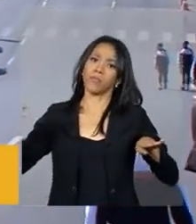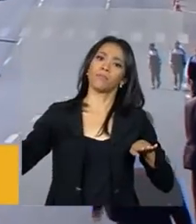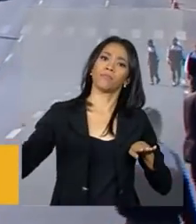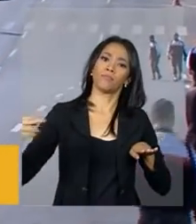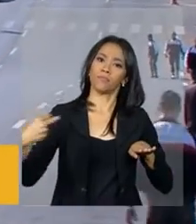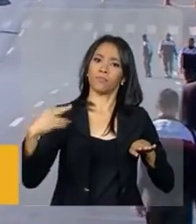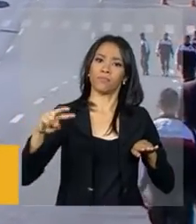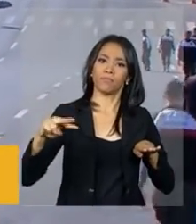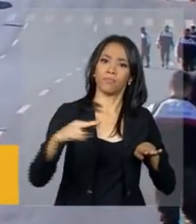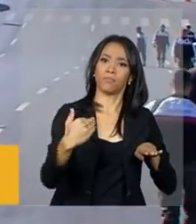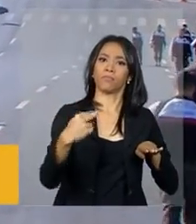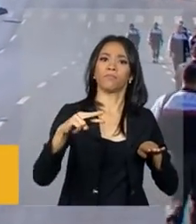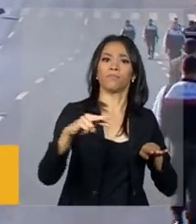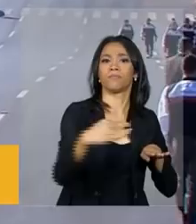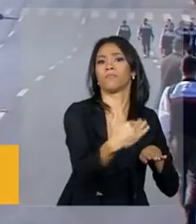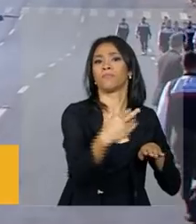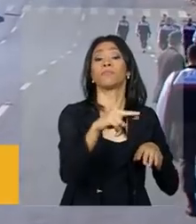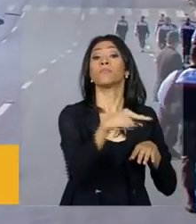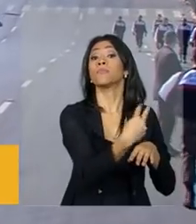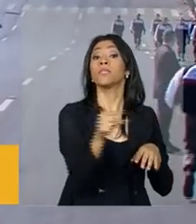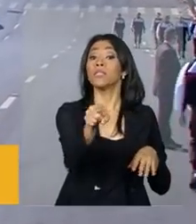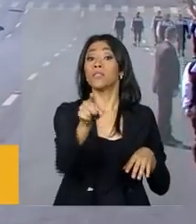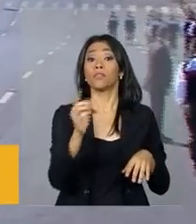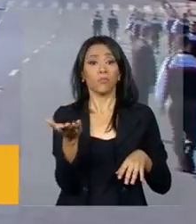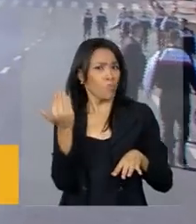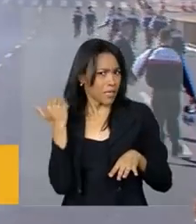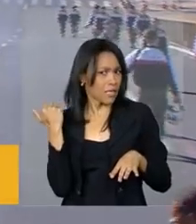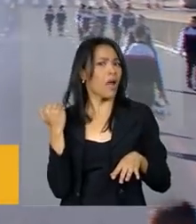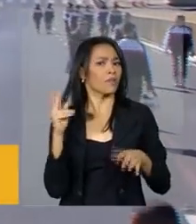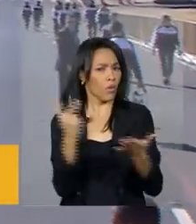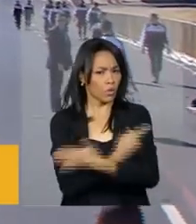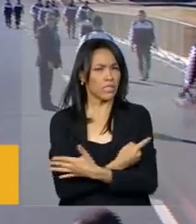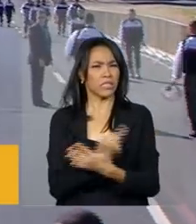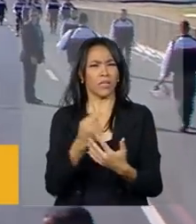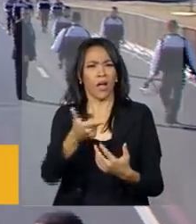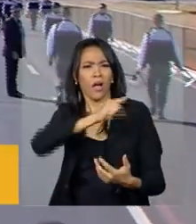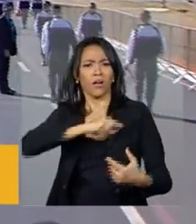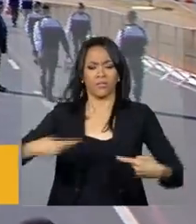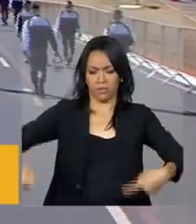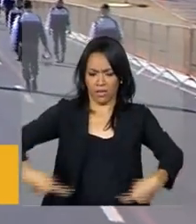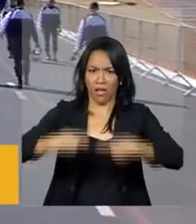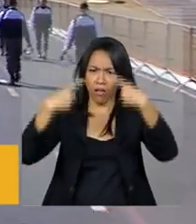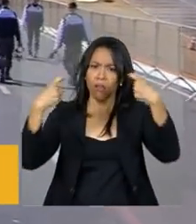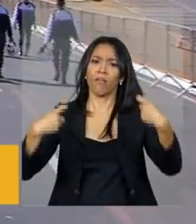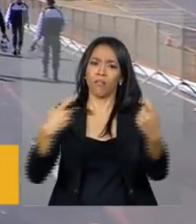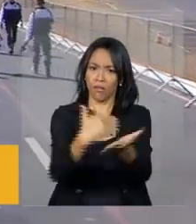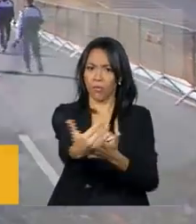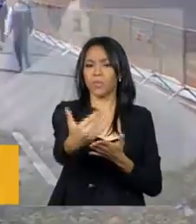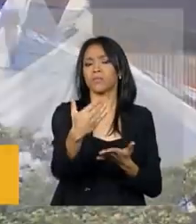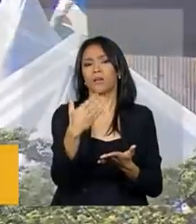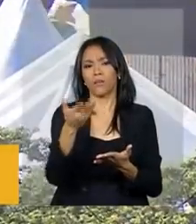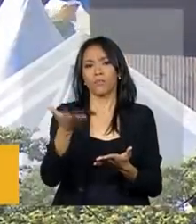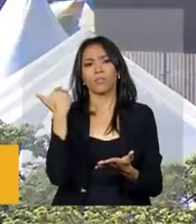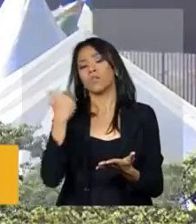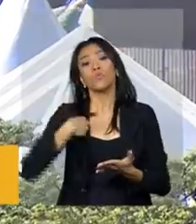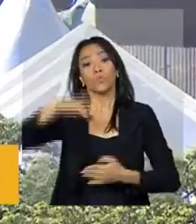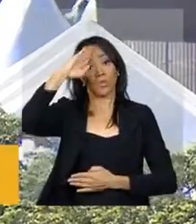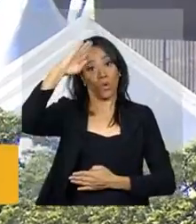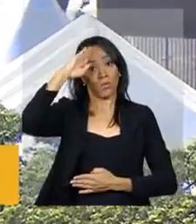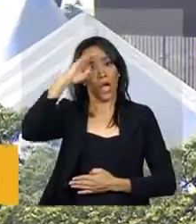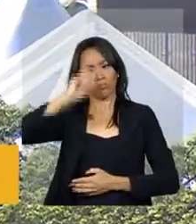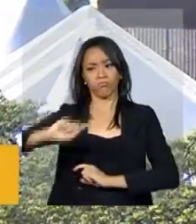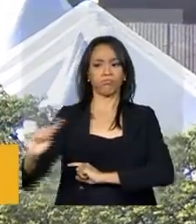Idade Média, onde os comandantes faziam antes das batalhas, conduzir as suas tropas, os seus soldados para as